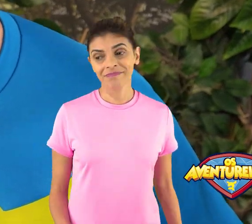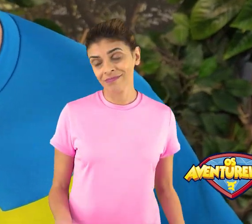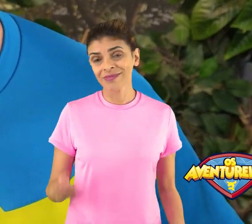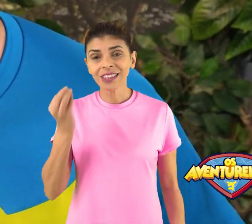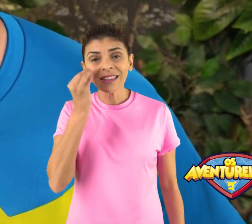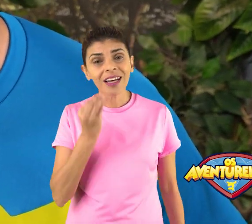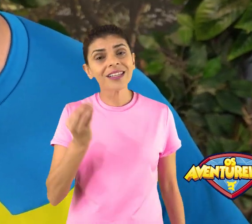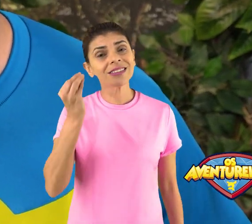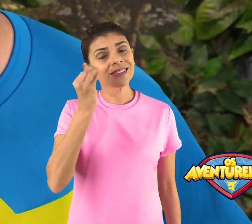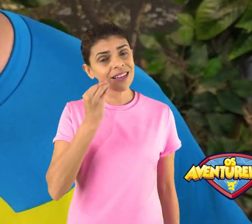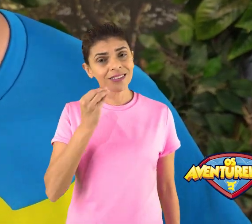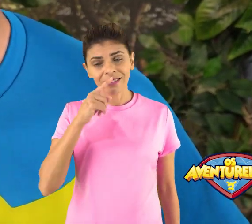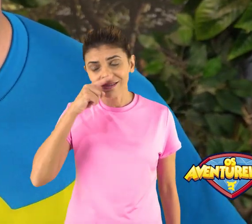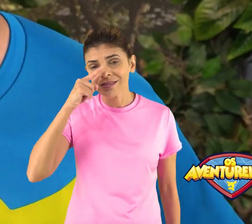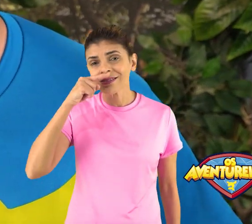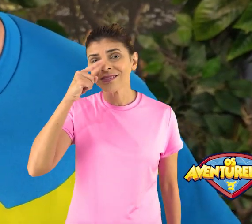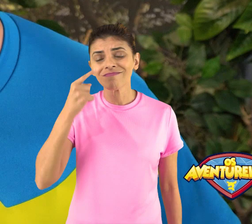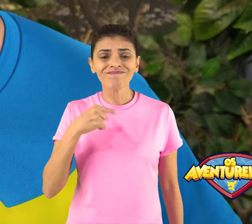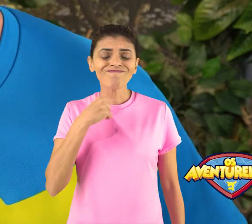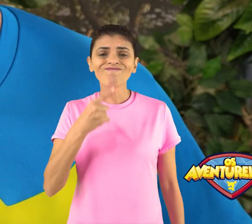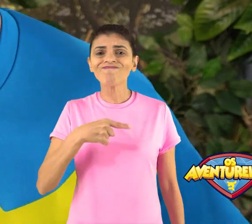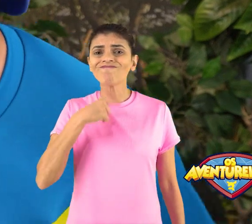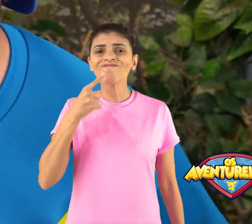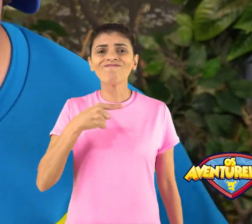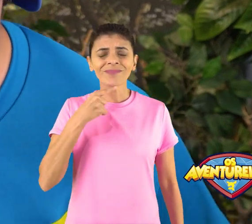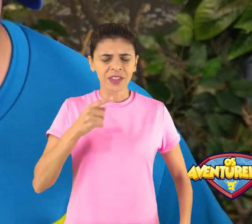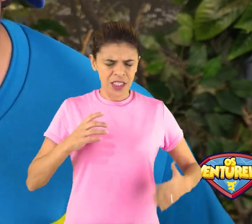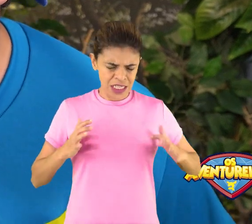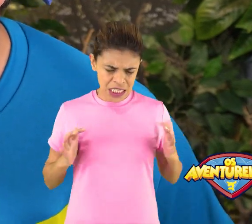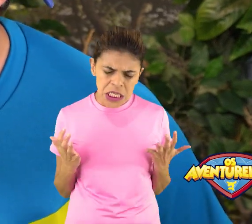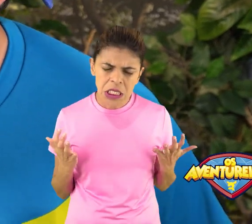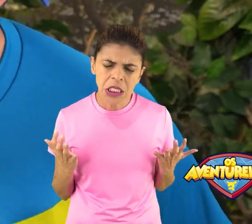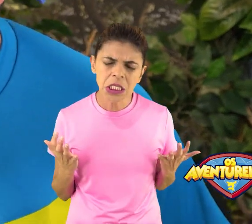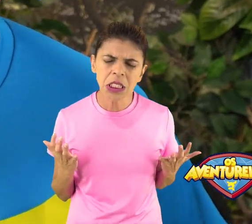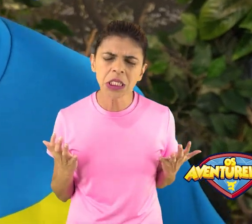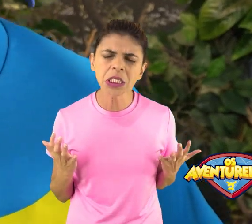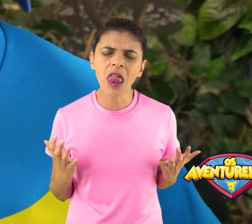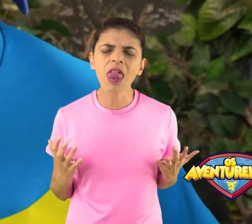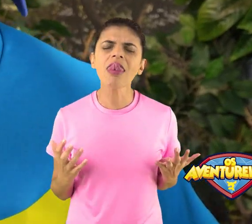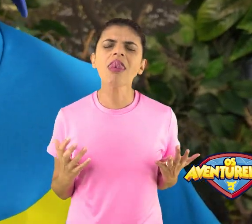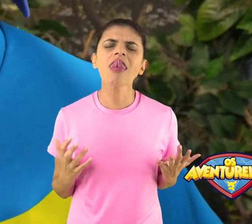Eu tô tentando lamber o meu nariz, mas eu não consigo!